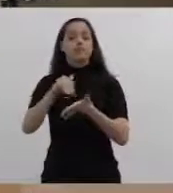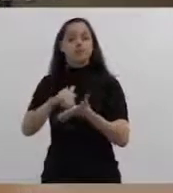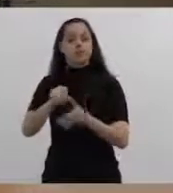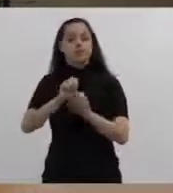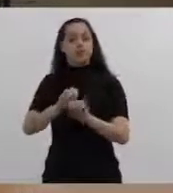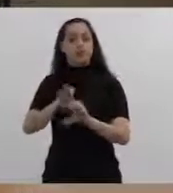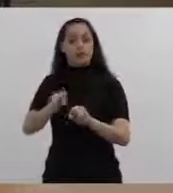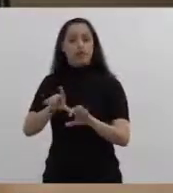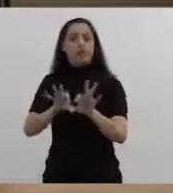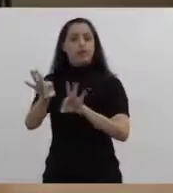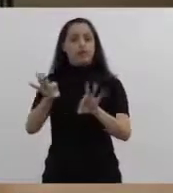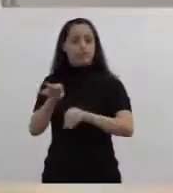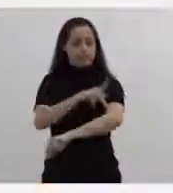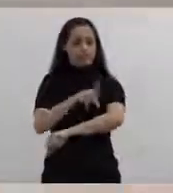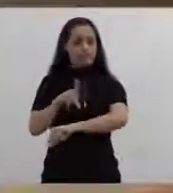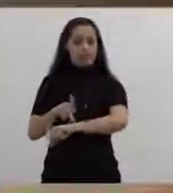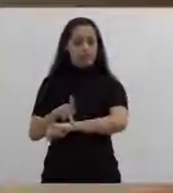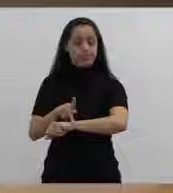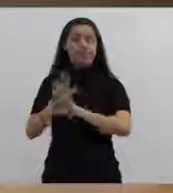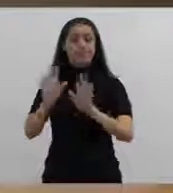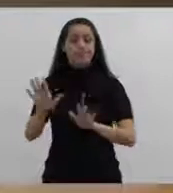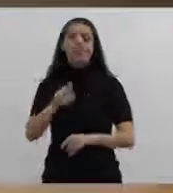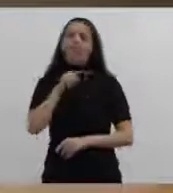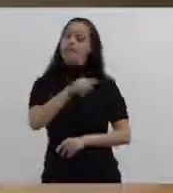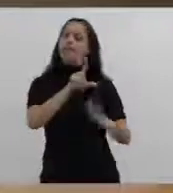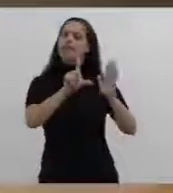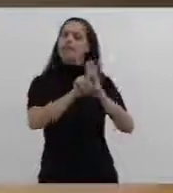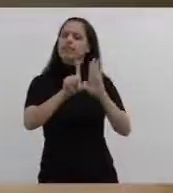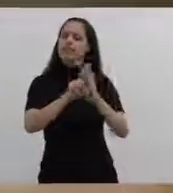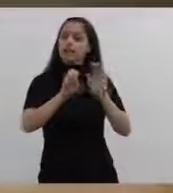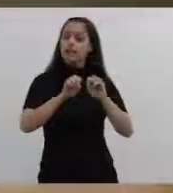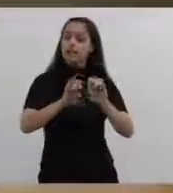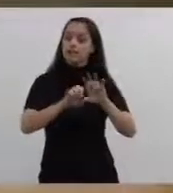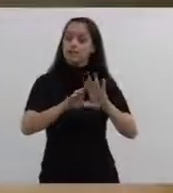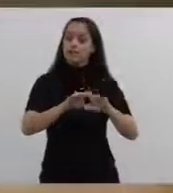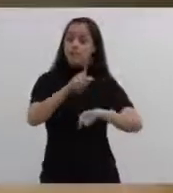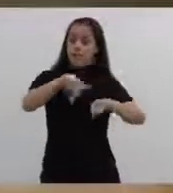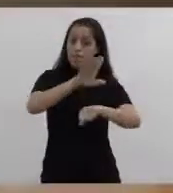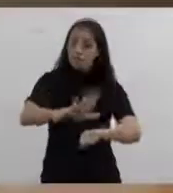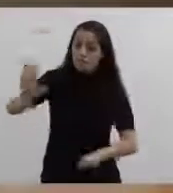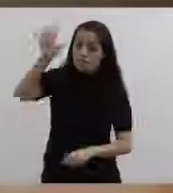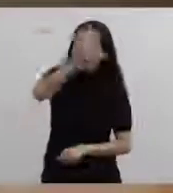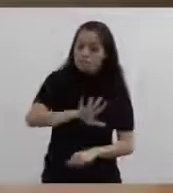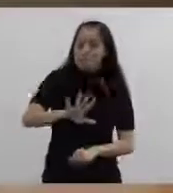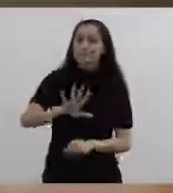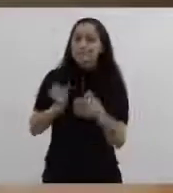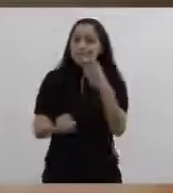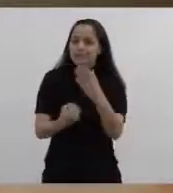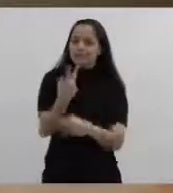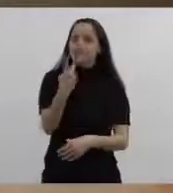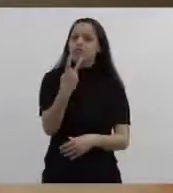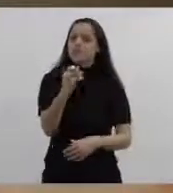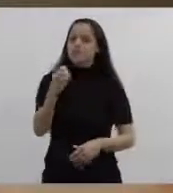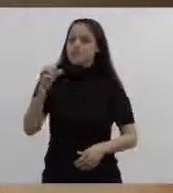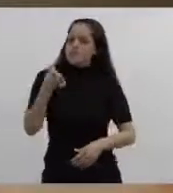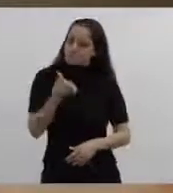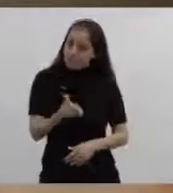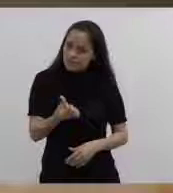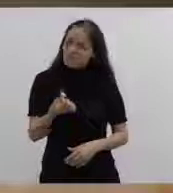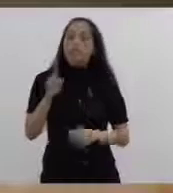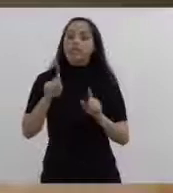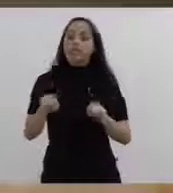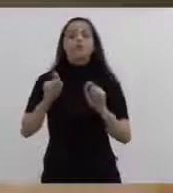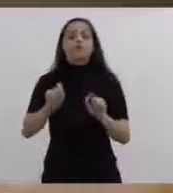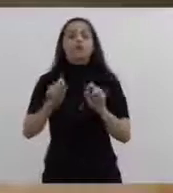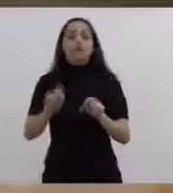da Gestão Educativa e Coordenação Pedagógica. E a Lei de Educação Nacional, que é de 2006, é a que, na verdade, começa a